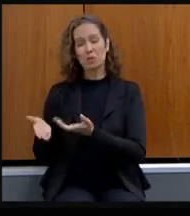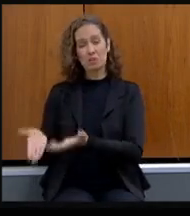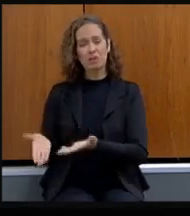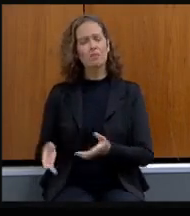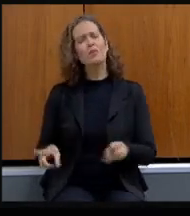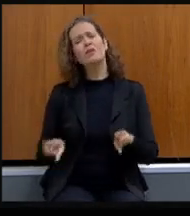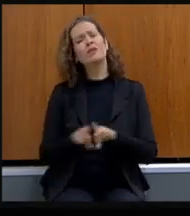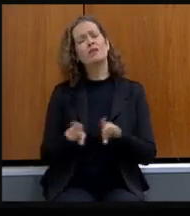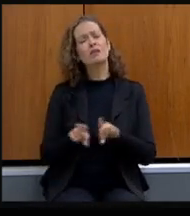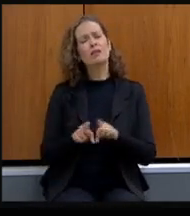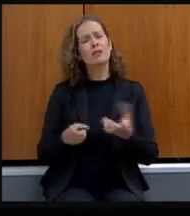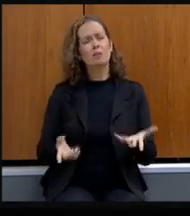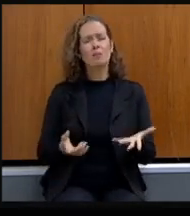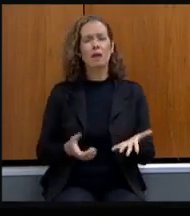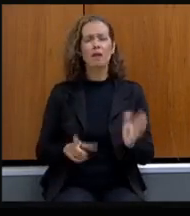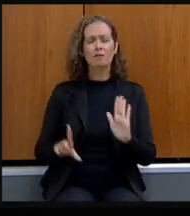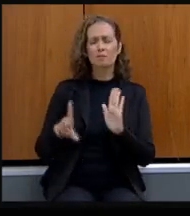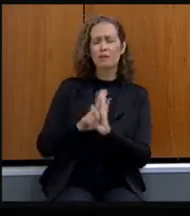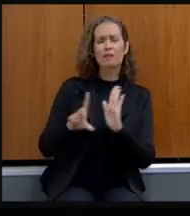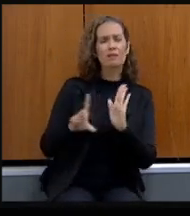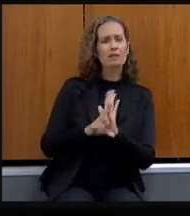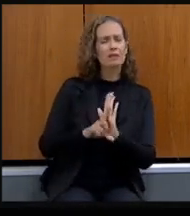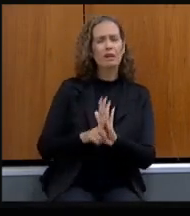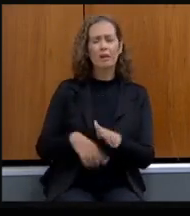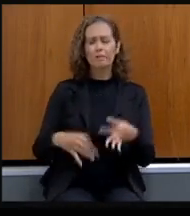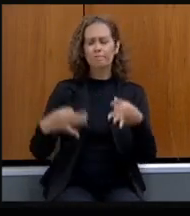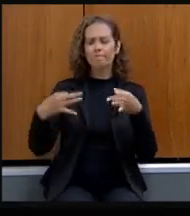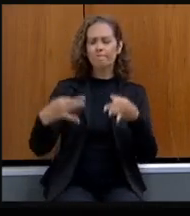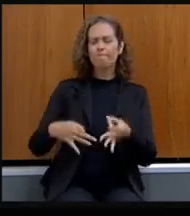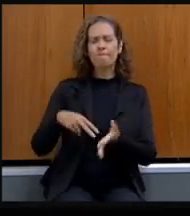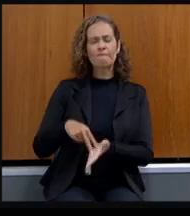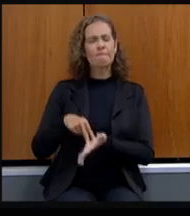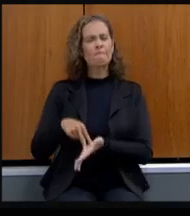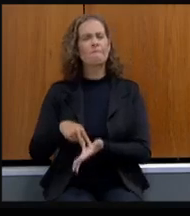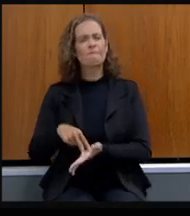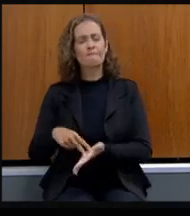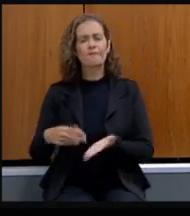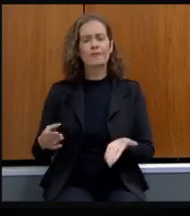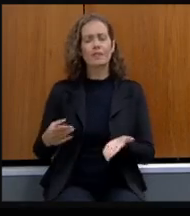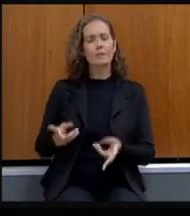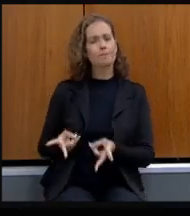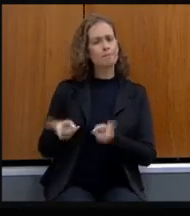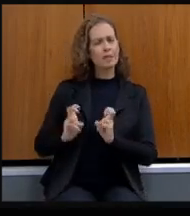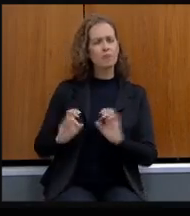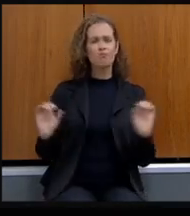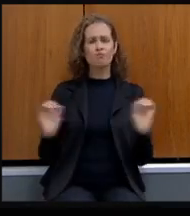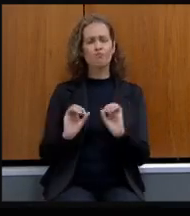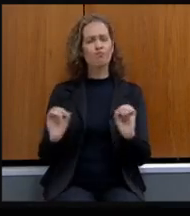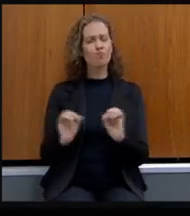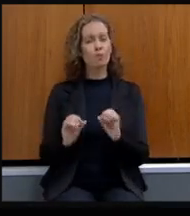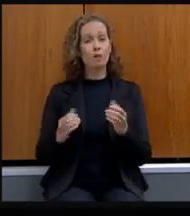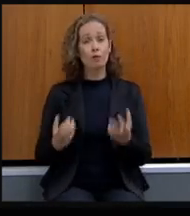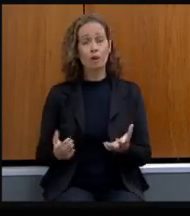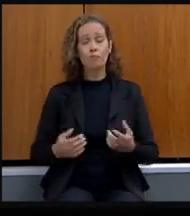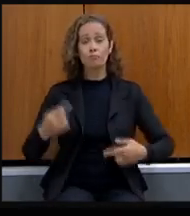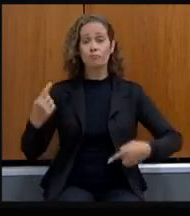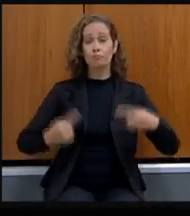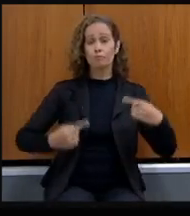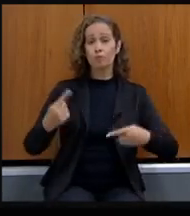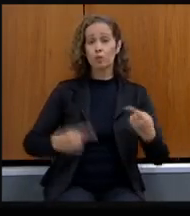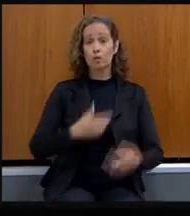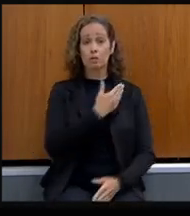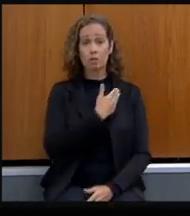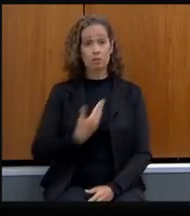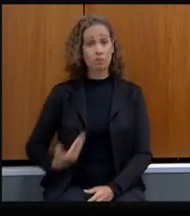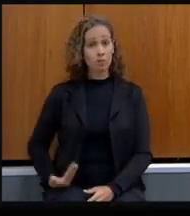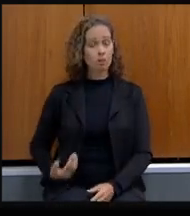é muito ciumento legal muito Tolle do que consolide esse processo de municipalização como política pública de